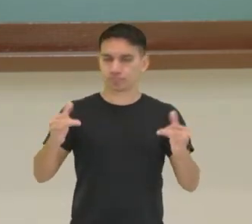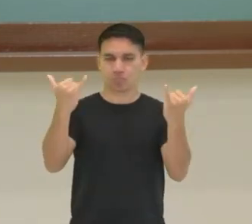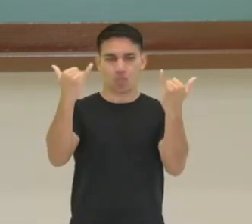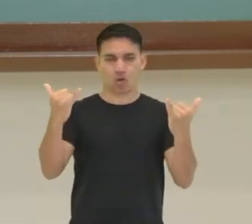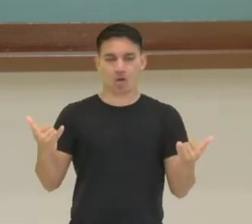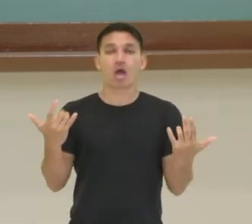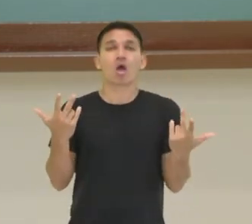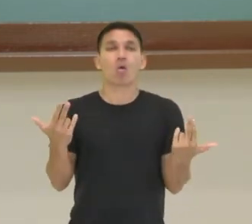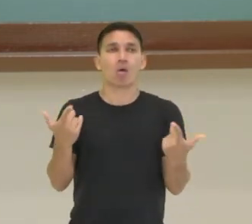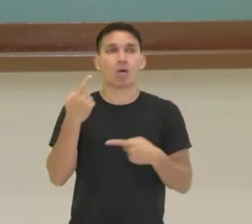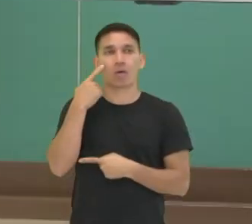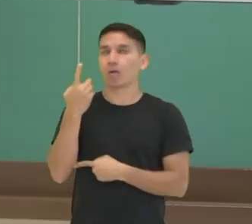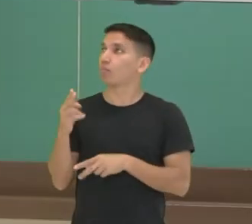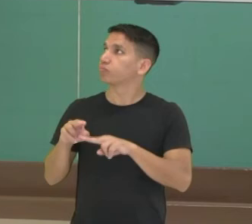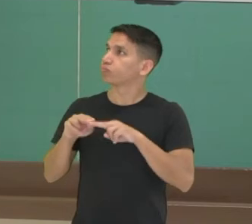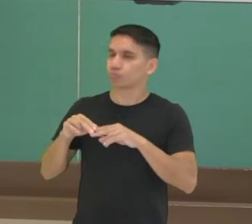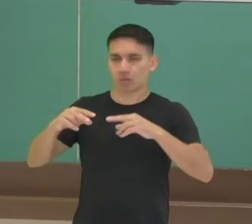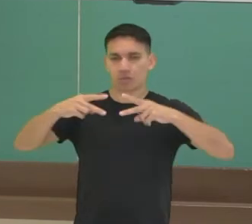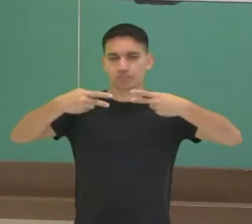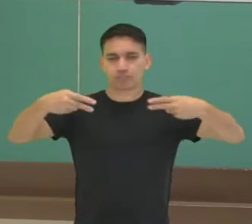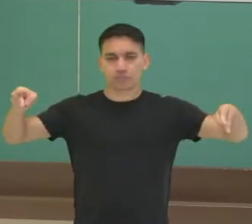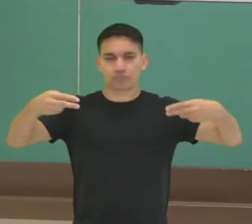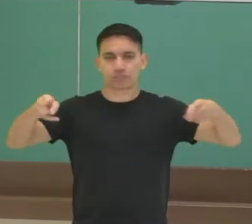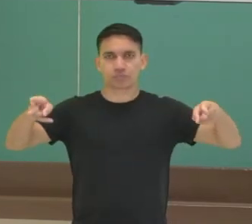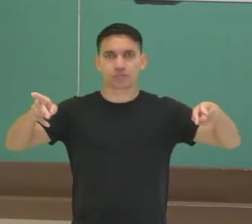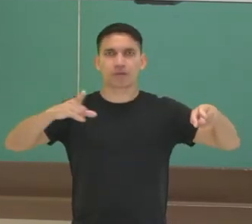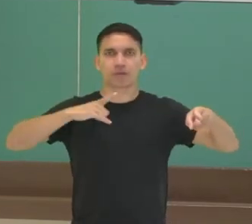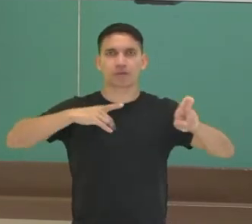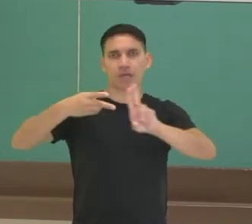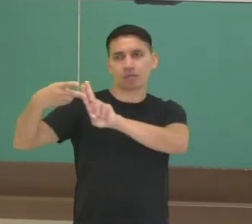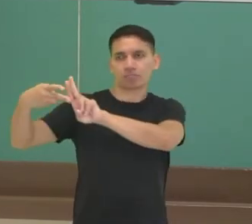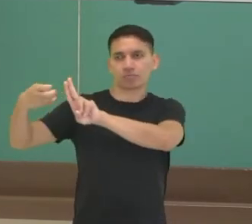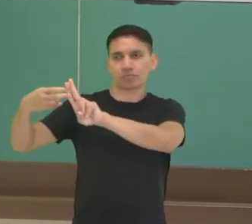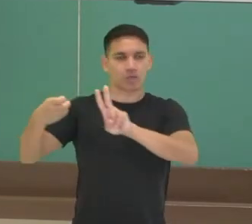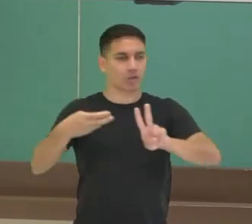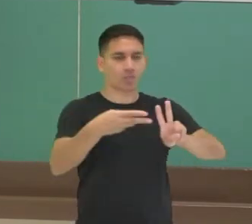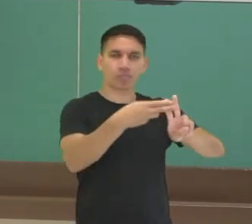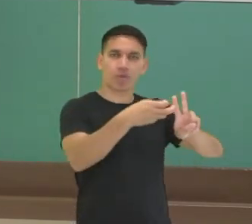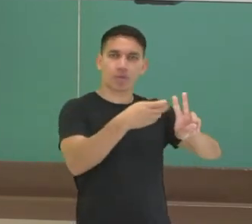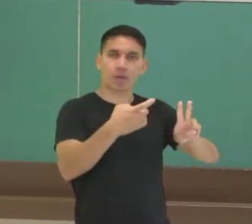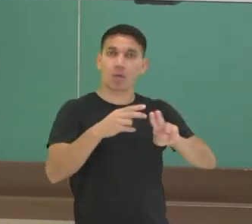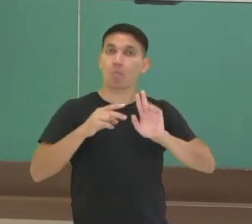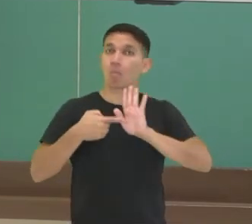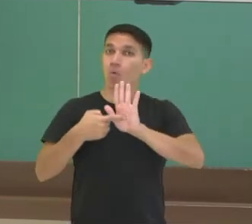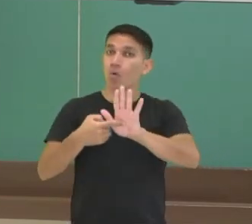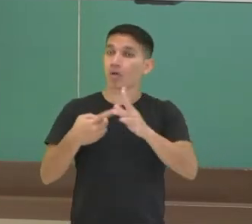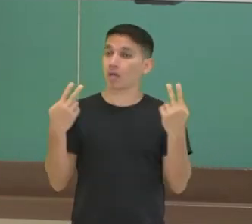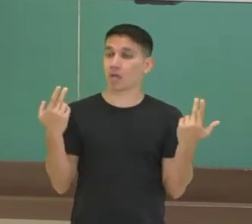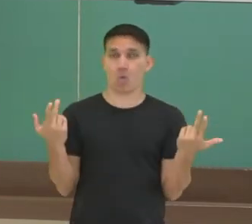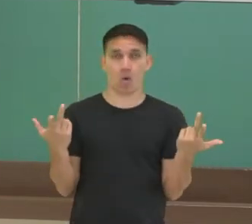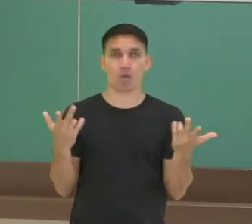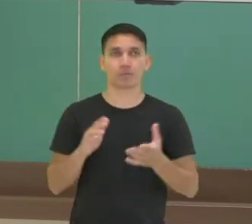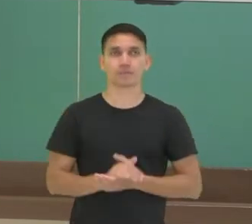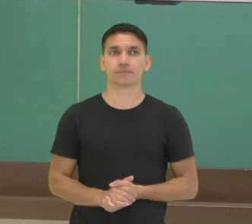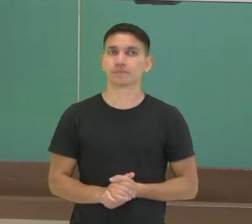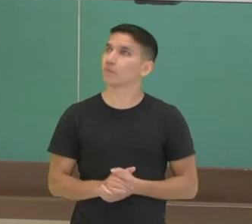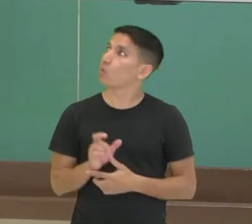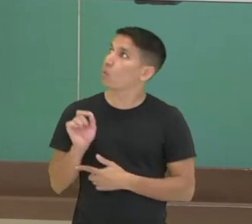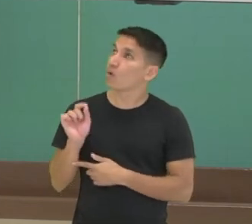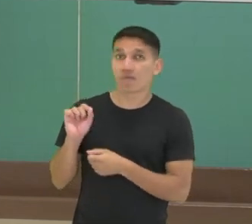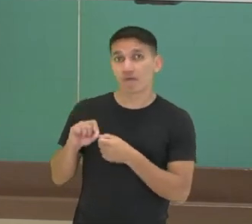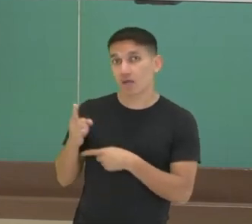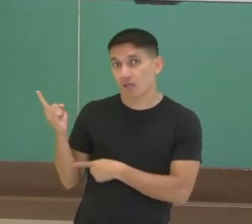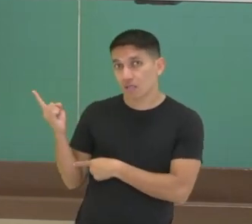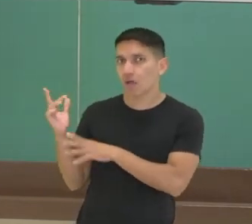Por isso que eu usei esses dois risquinhos aqui, para indicar que os dois lados têm a mesma medida. Tá? Então, agora o que você vai fazer? Você vai